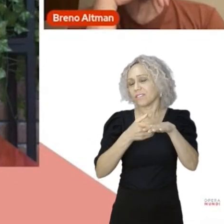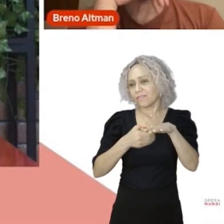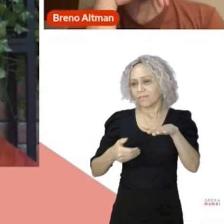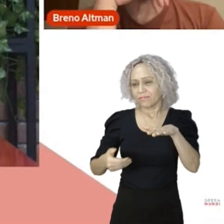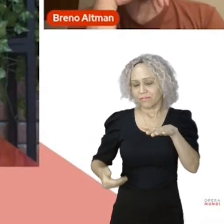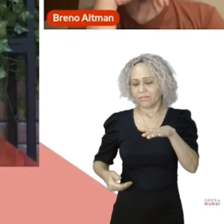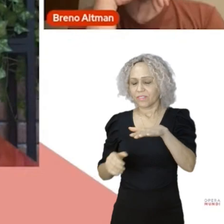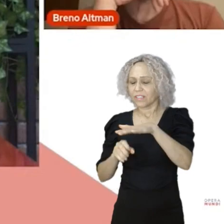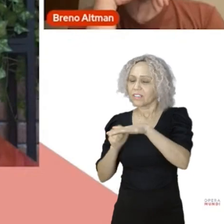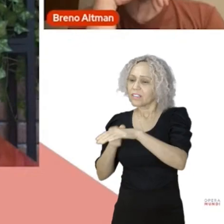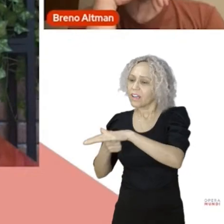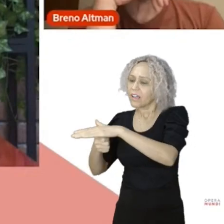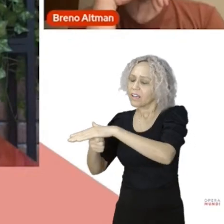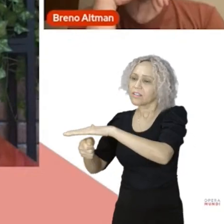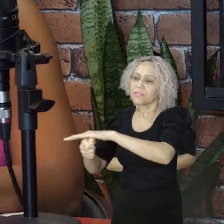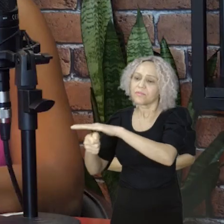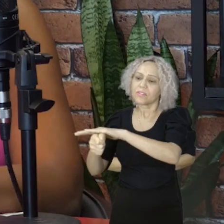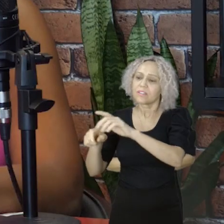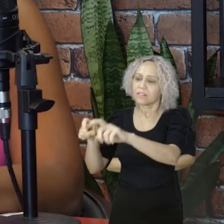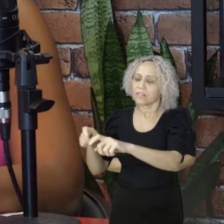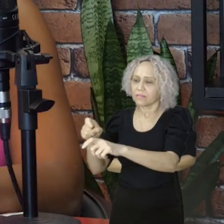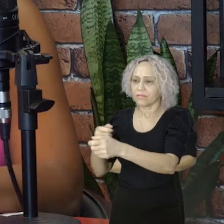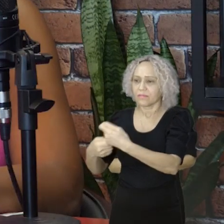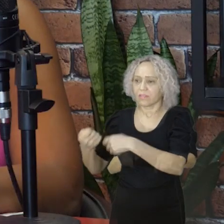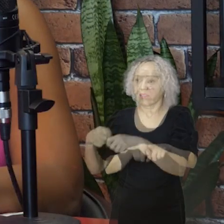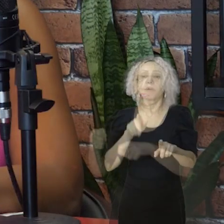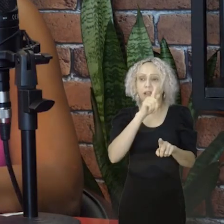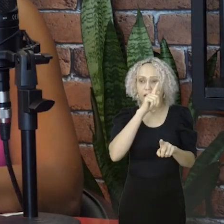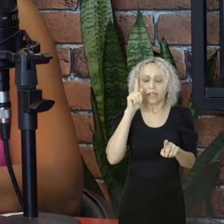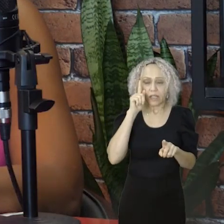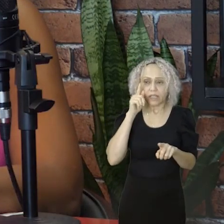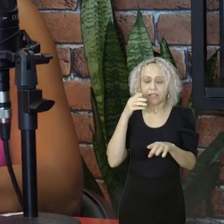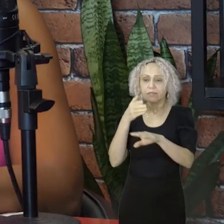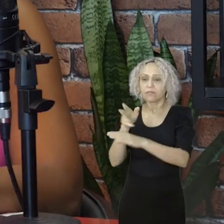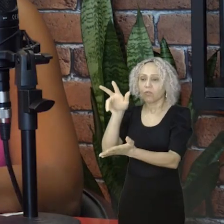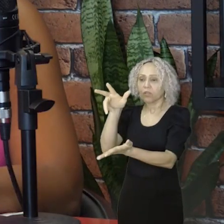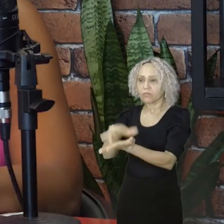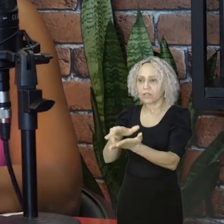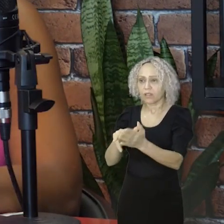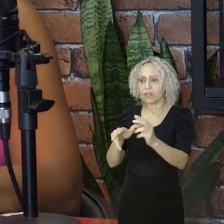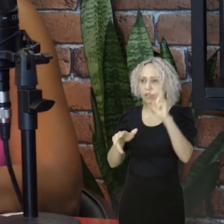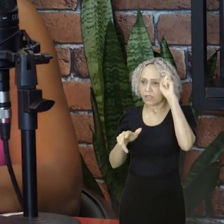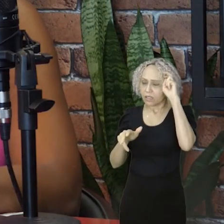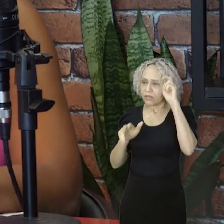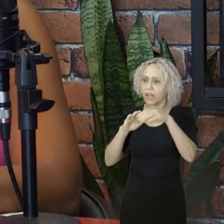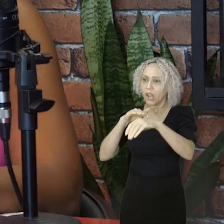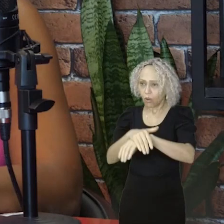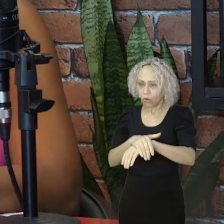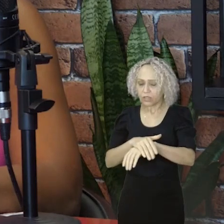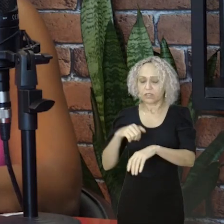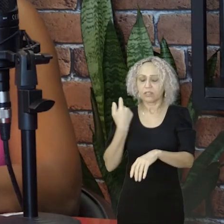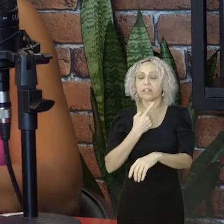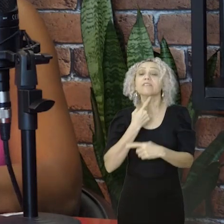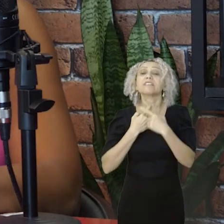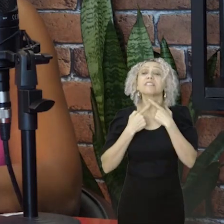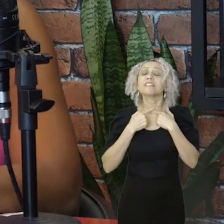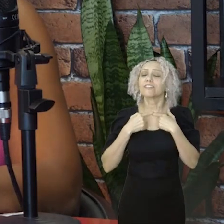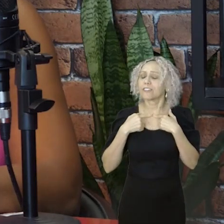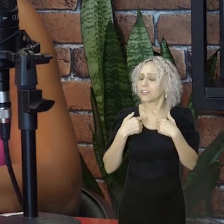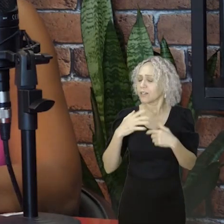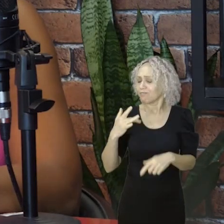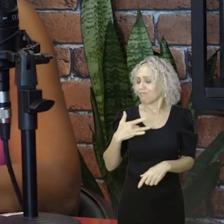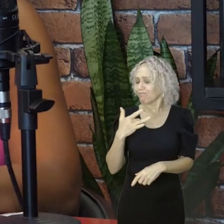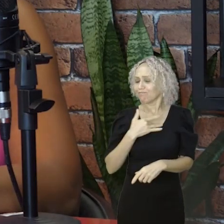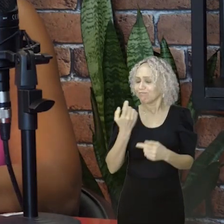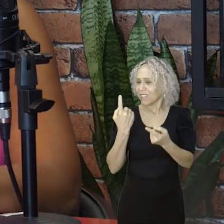abrir novos mercados para o agronegócio brasileiro. A Gleisi foi hospitalizada na noite da última quinta-feira e a gente deseja uma